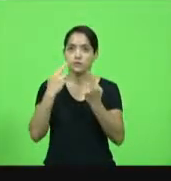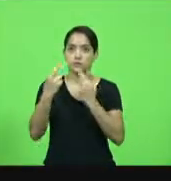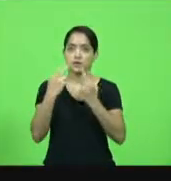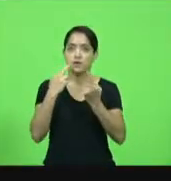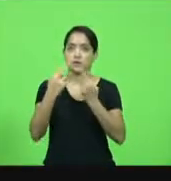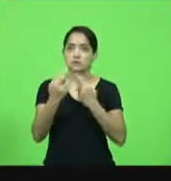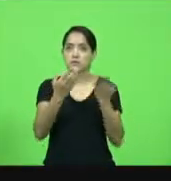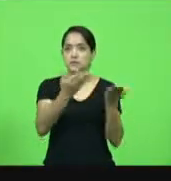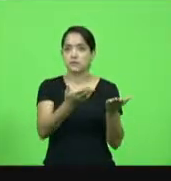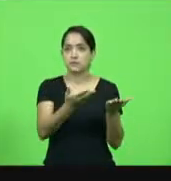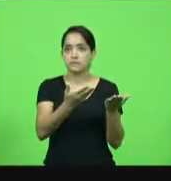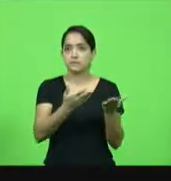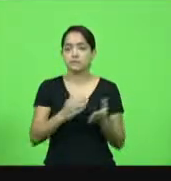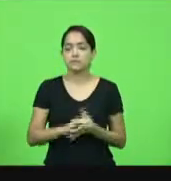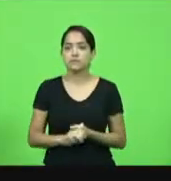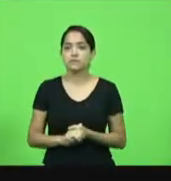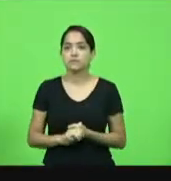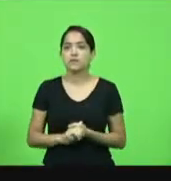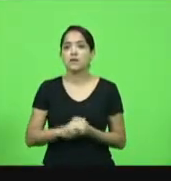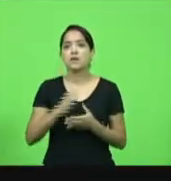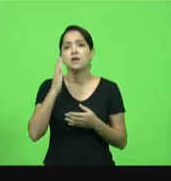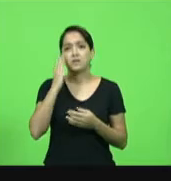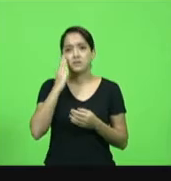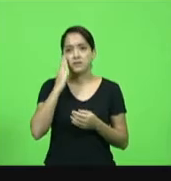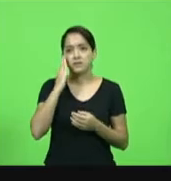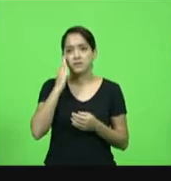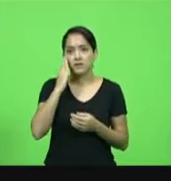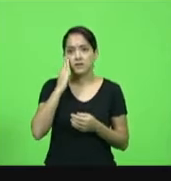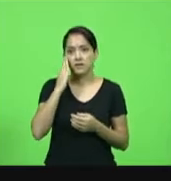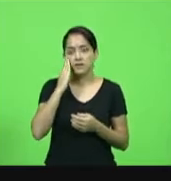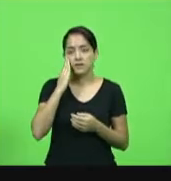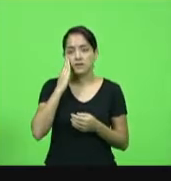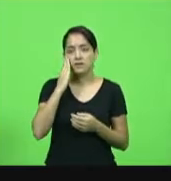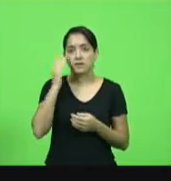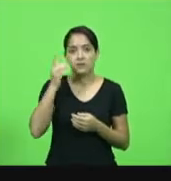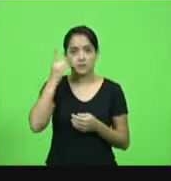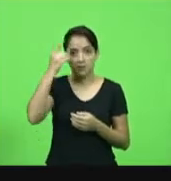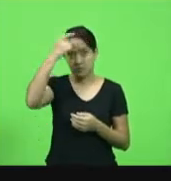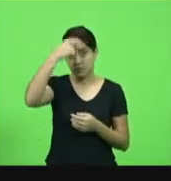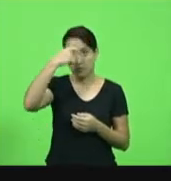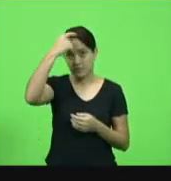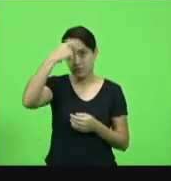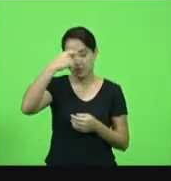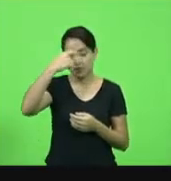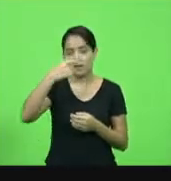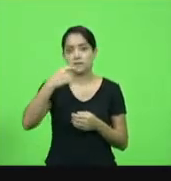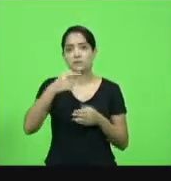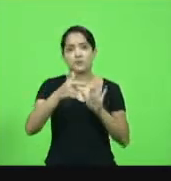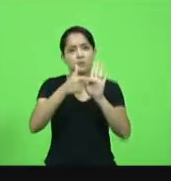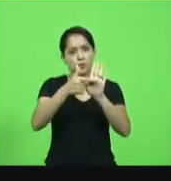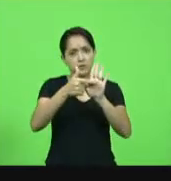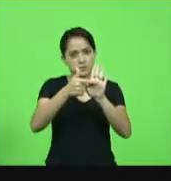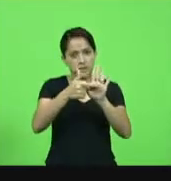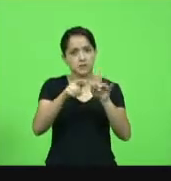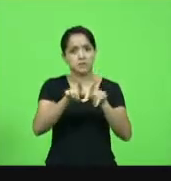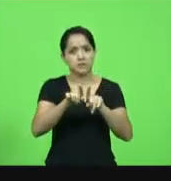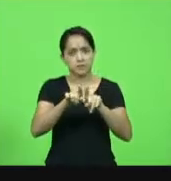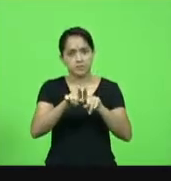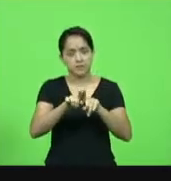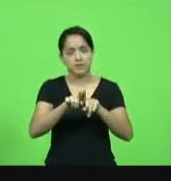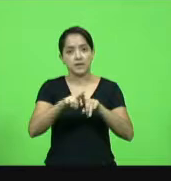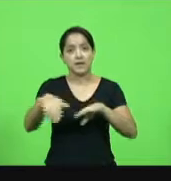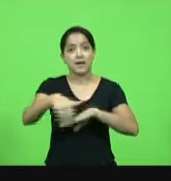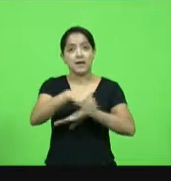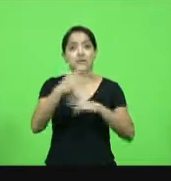assim. Eu sei que o deputado Maurício Kudillac tem levantado muito essa bandeira aqui também. As rodovias do